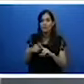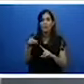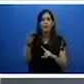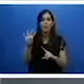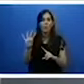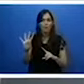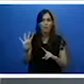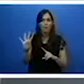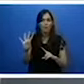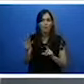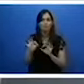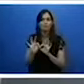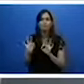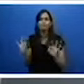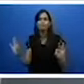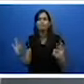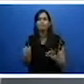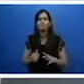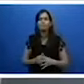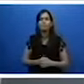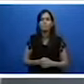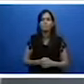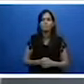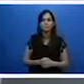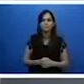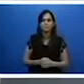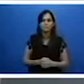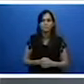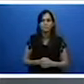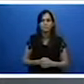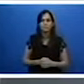4. Então vamos lá.